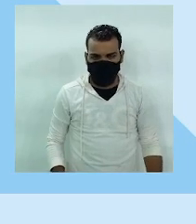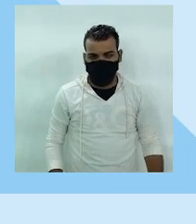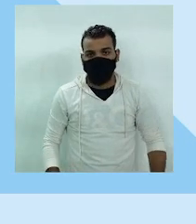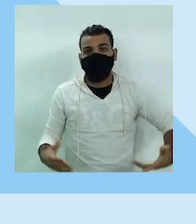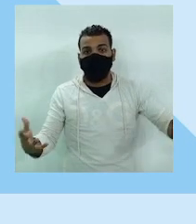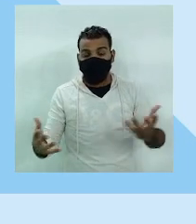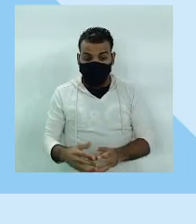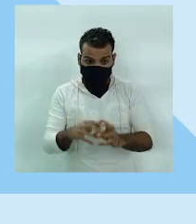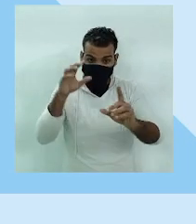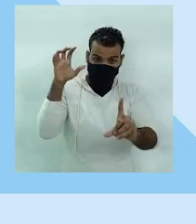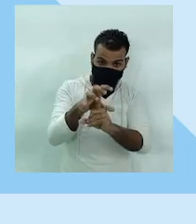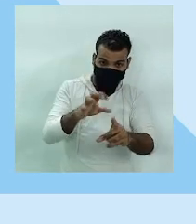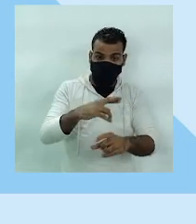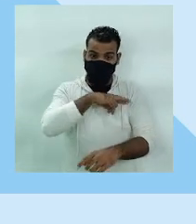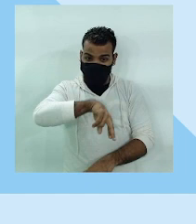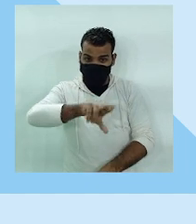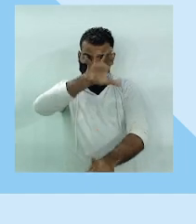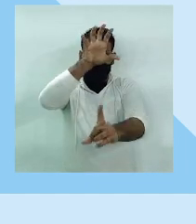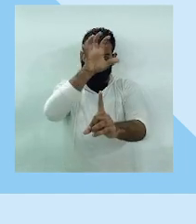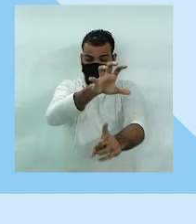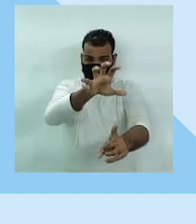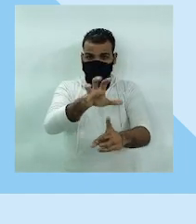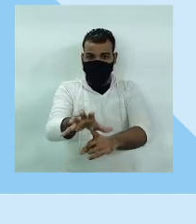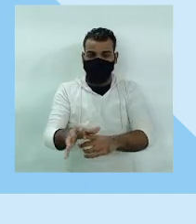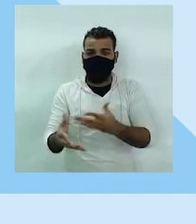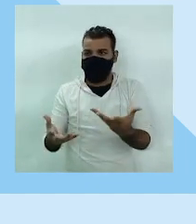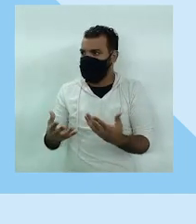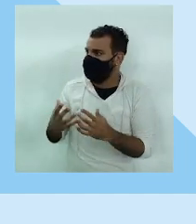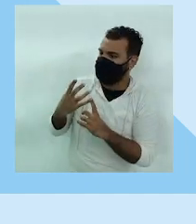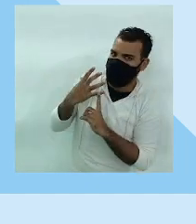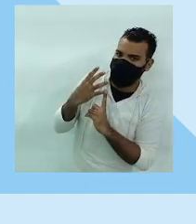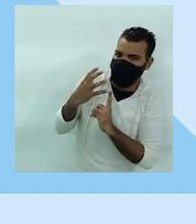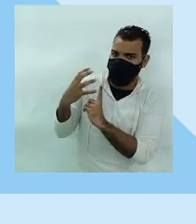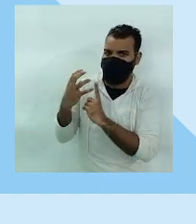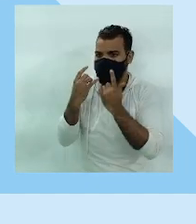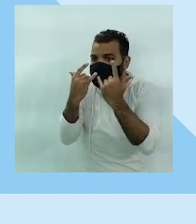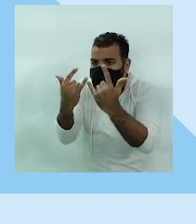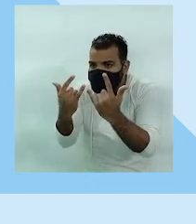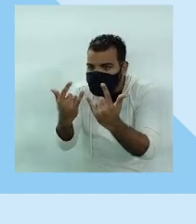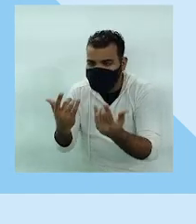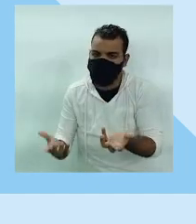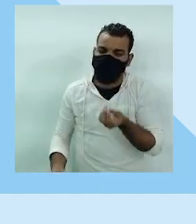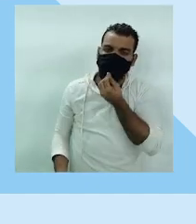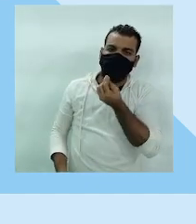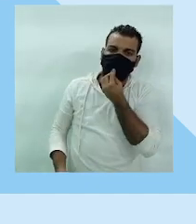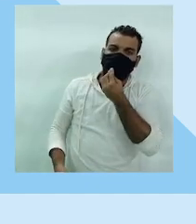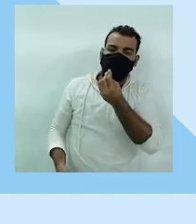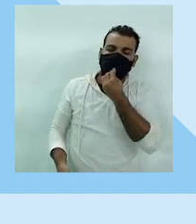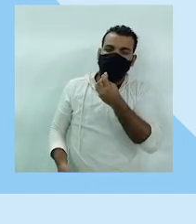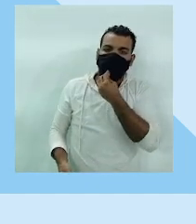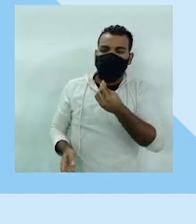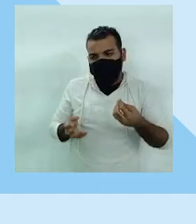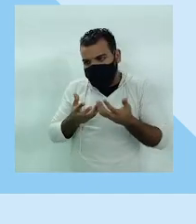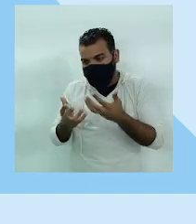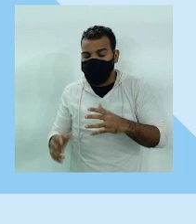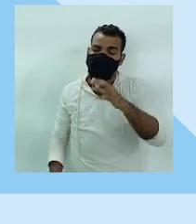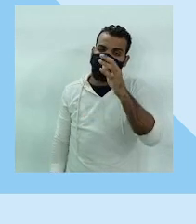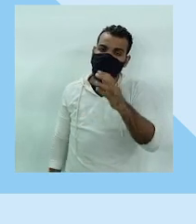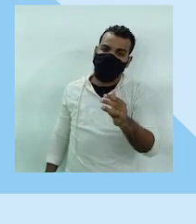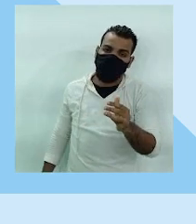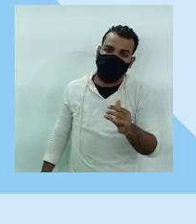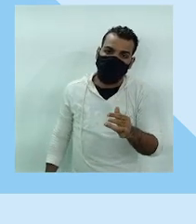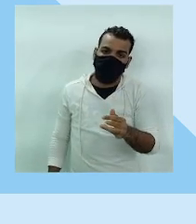de que os nativos eles pudessem serem catequizados, né? Doutrinados, né? E